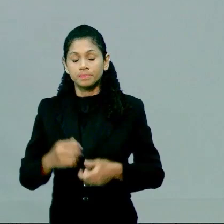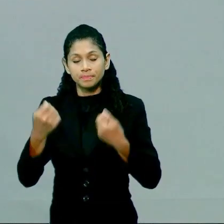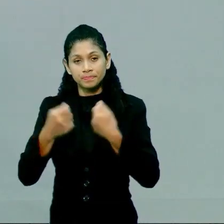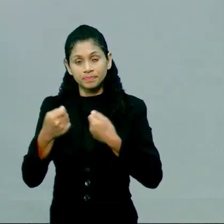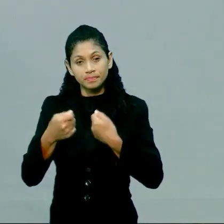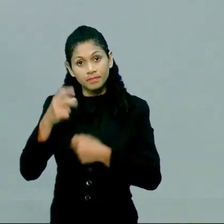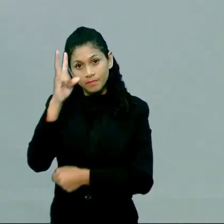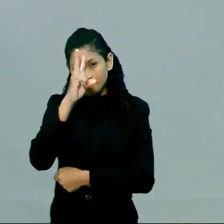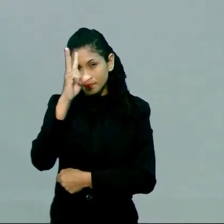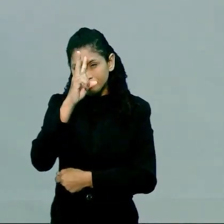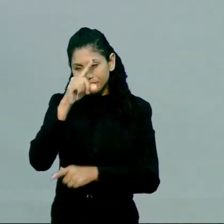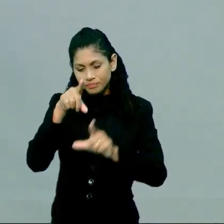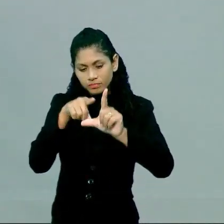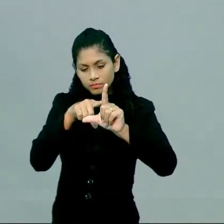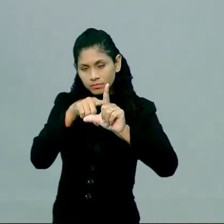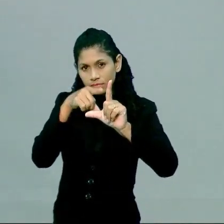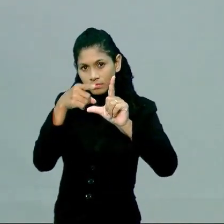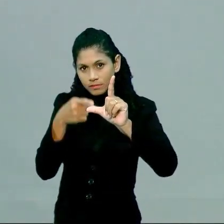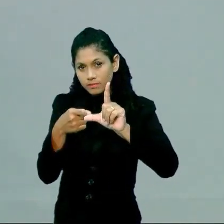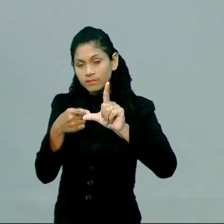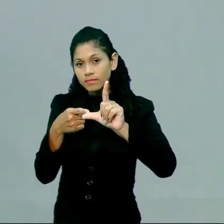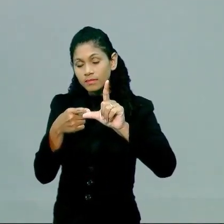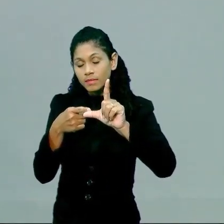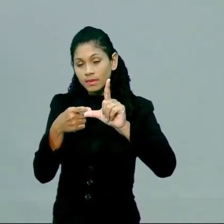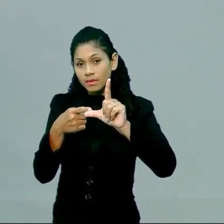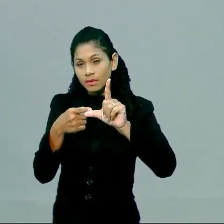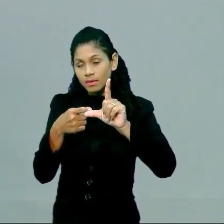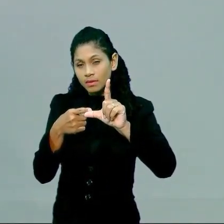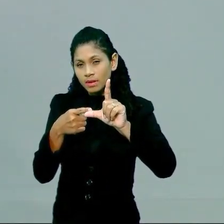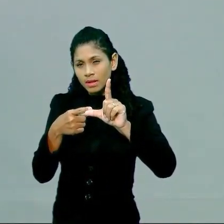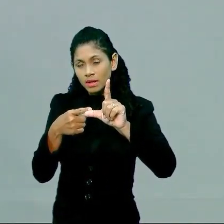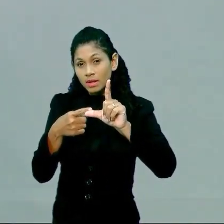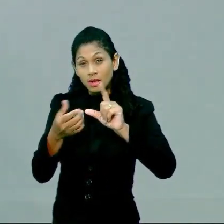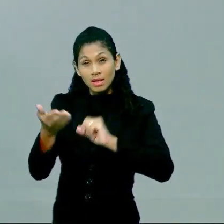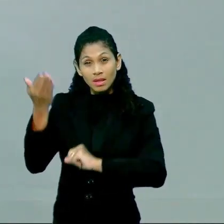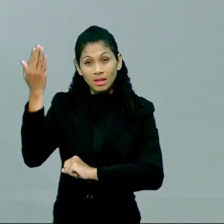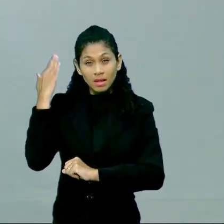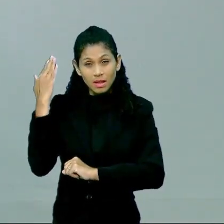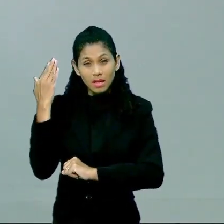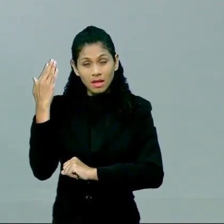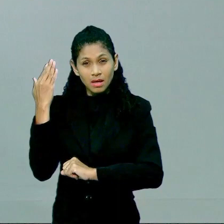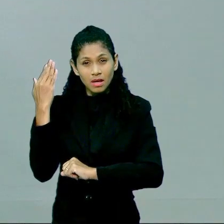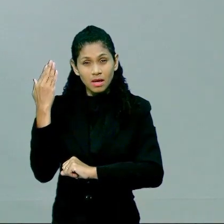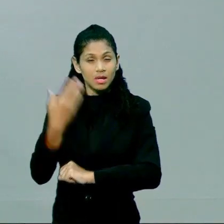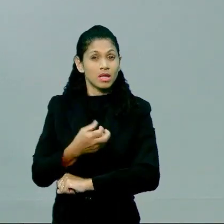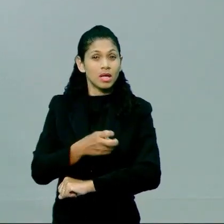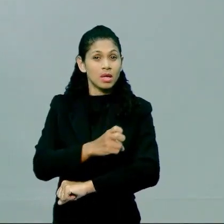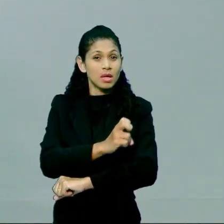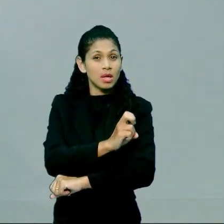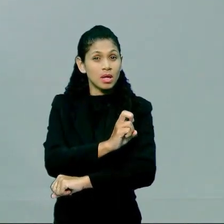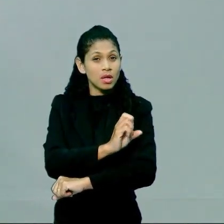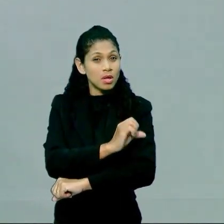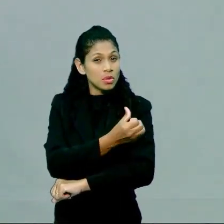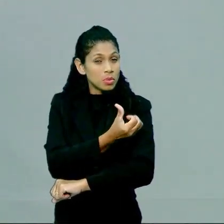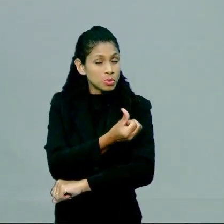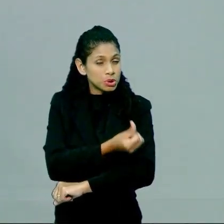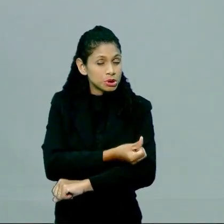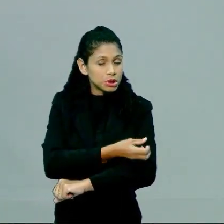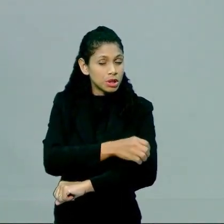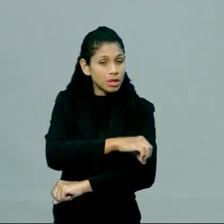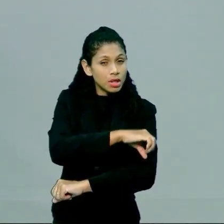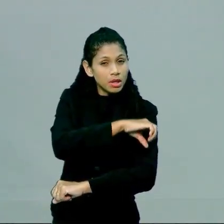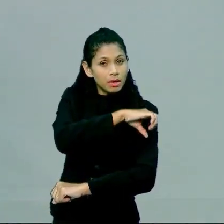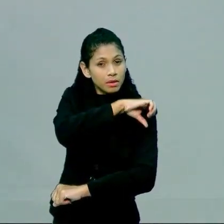lembrar sempre naquelas aulas lá do ensino fundamental, porque trabalha muito essa parte de ângulo, tudo bem?